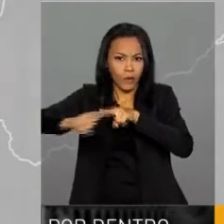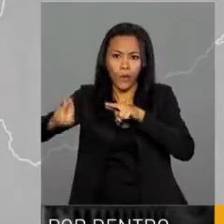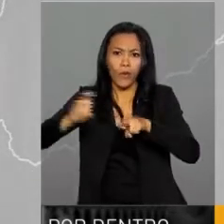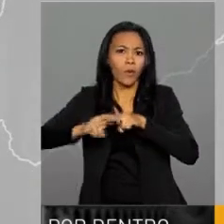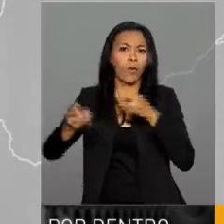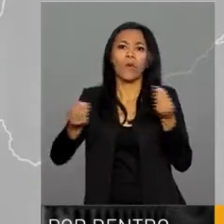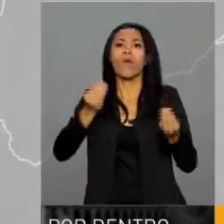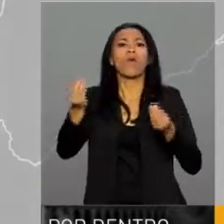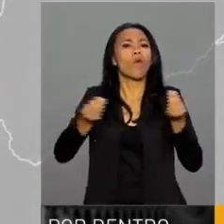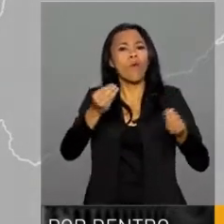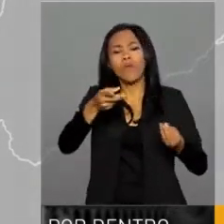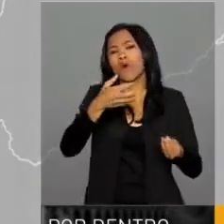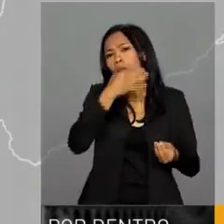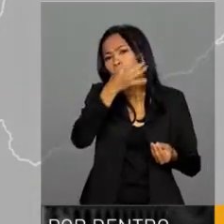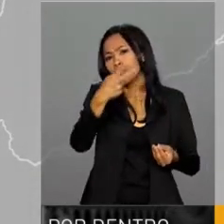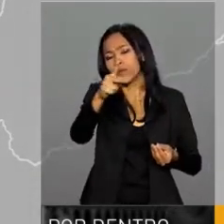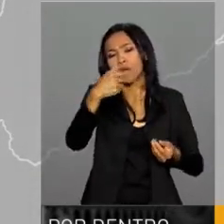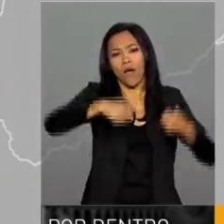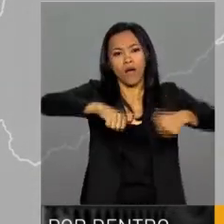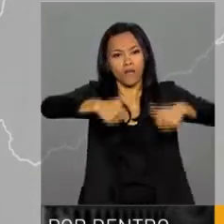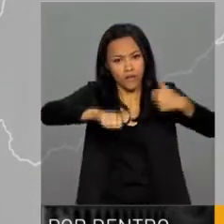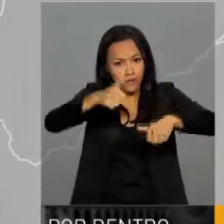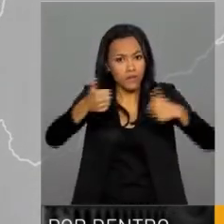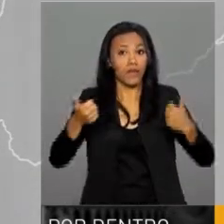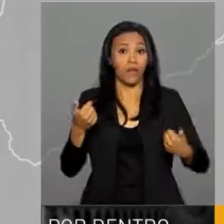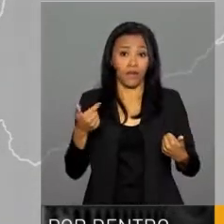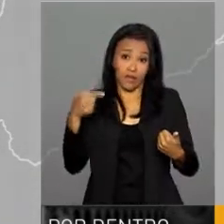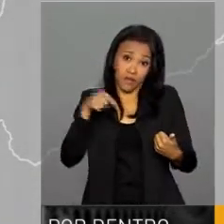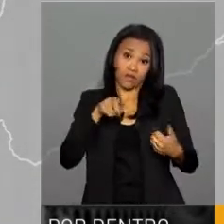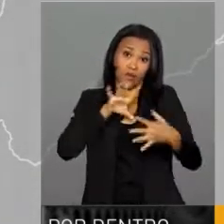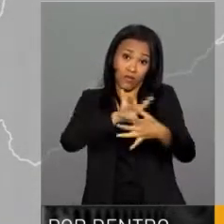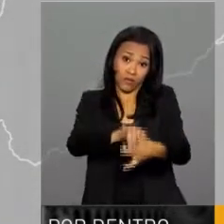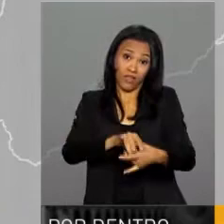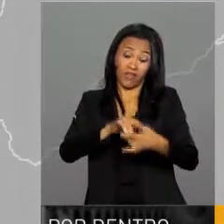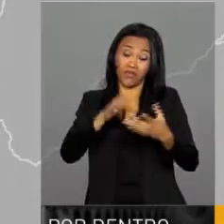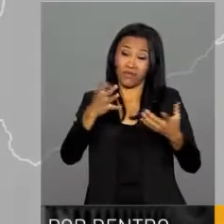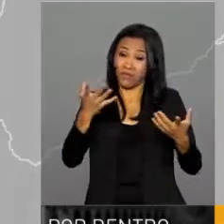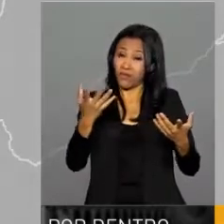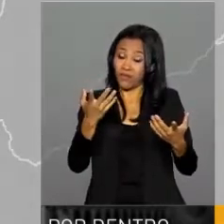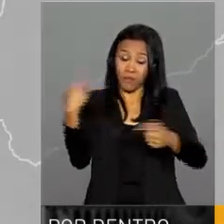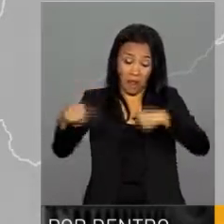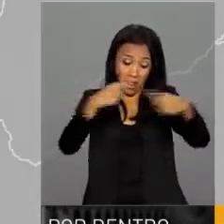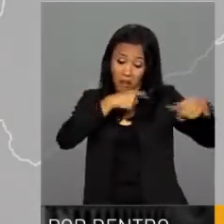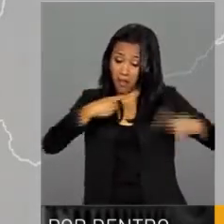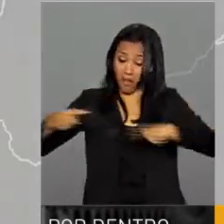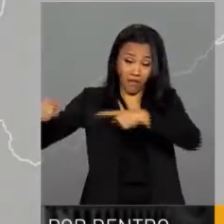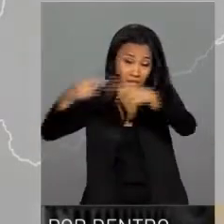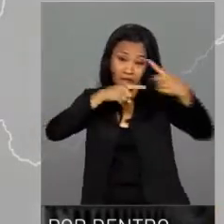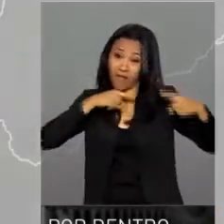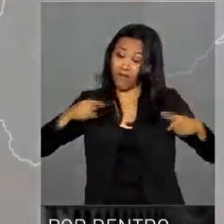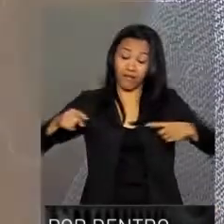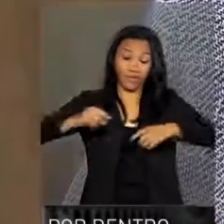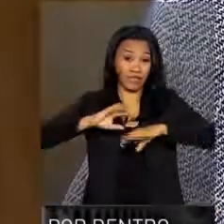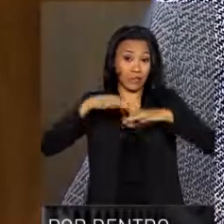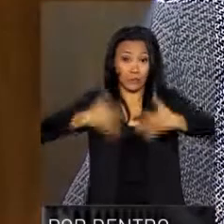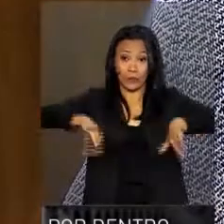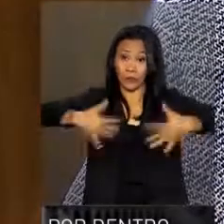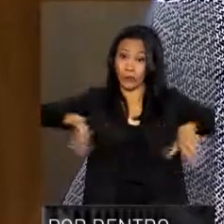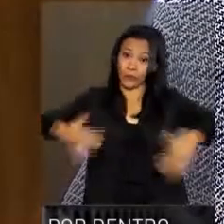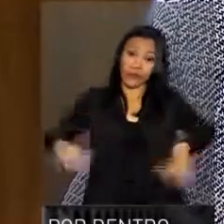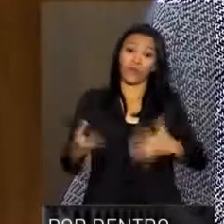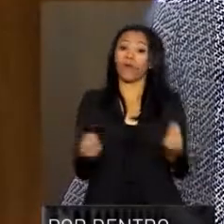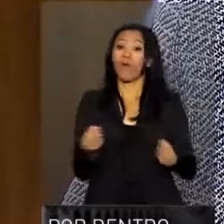secretária avalia essa questão que acabou virando uma polêmica e hoje o debate é bem salutar o